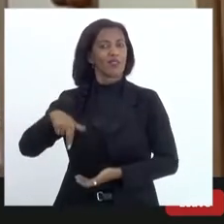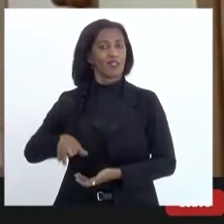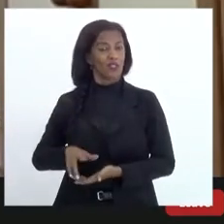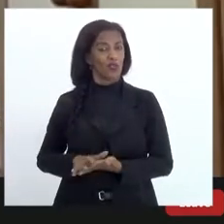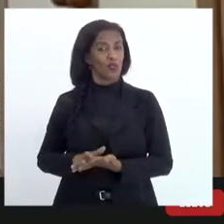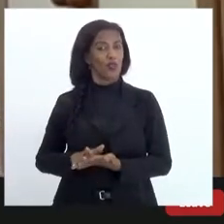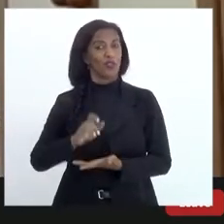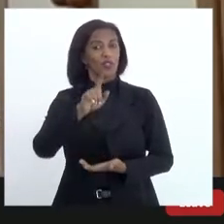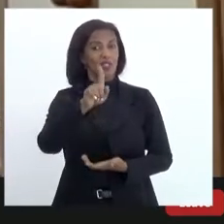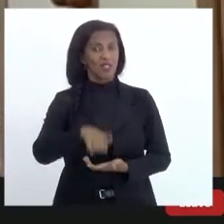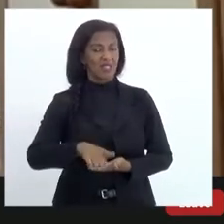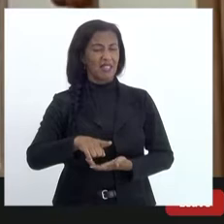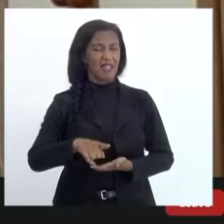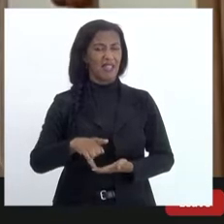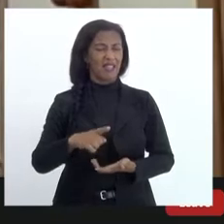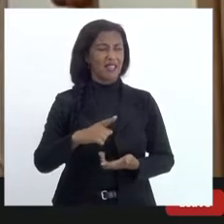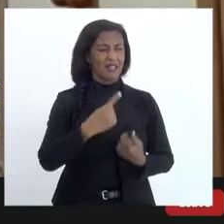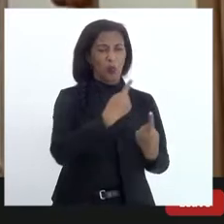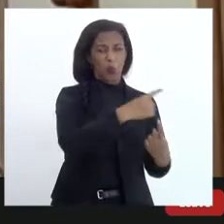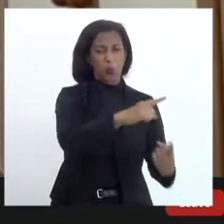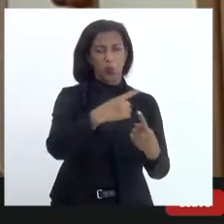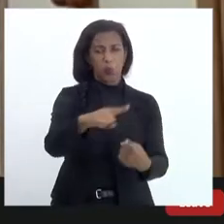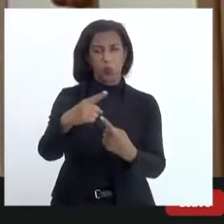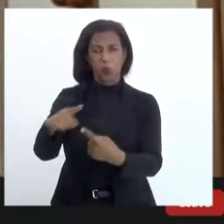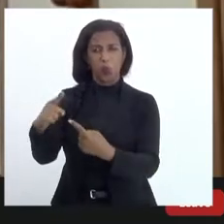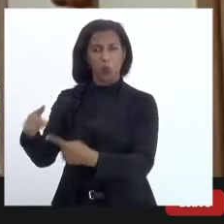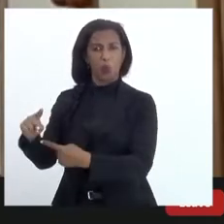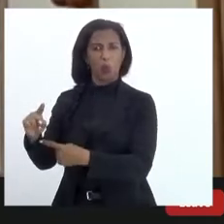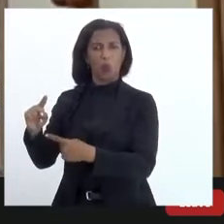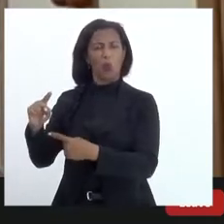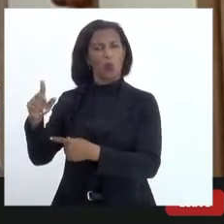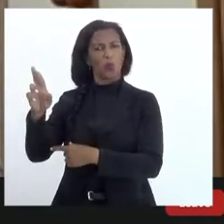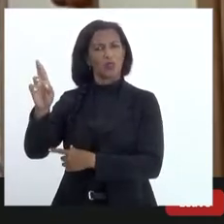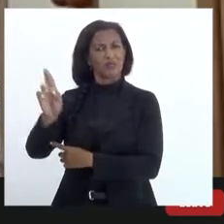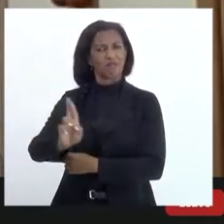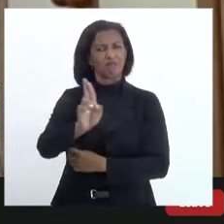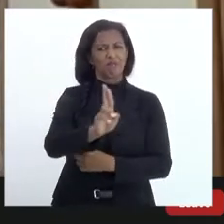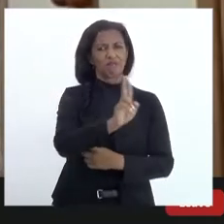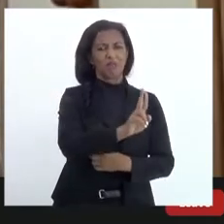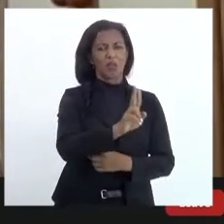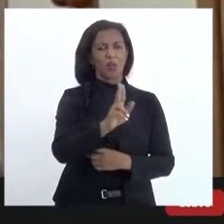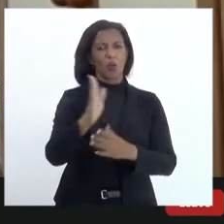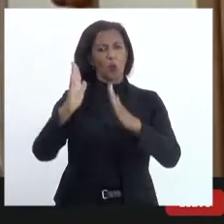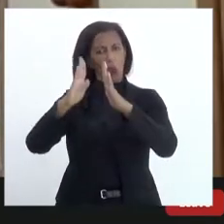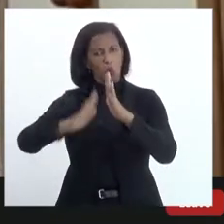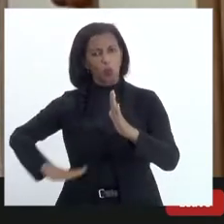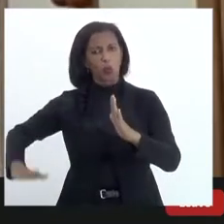é essa discriminação voltada para as religiões de matriz africana, para o povo de terreiro.